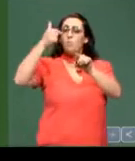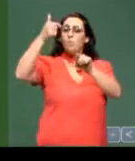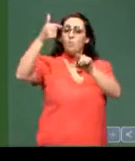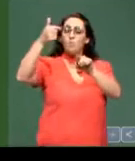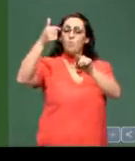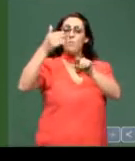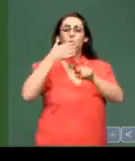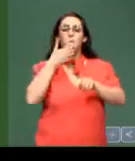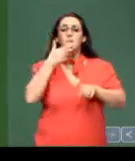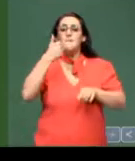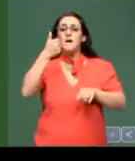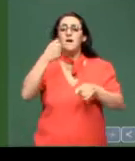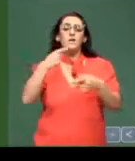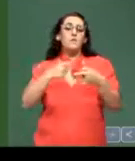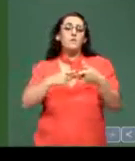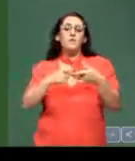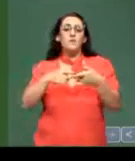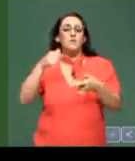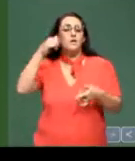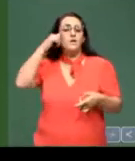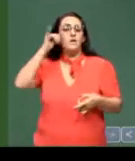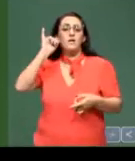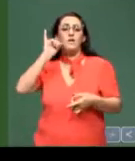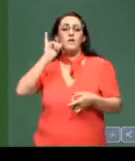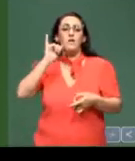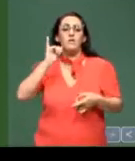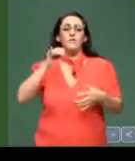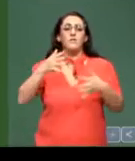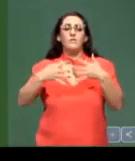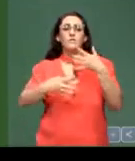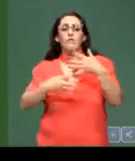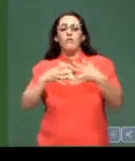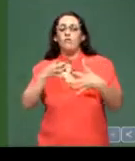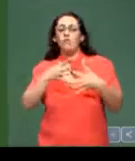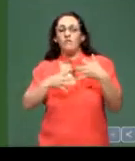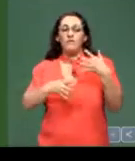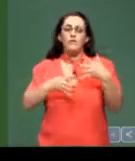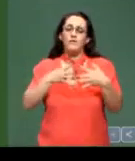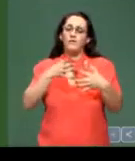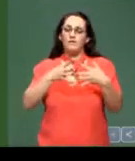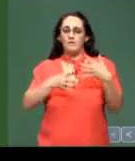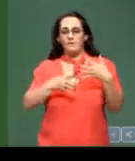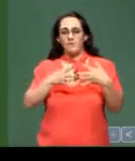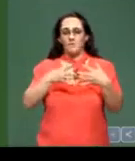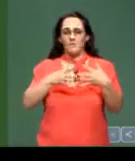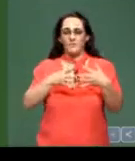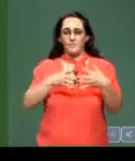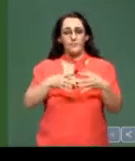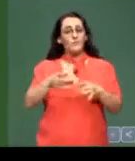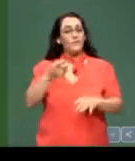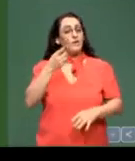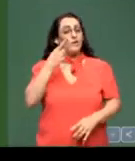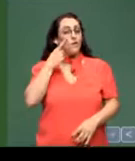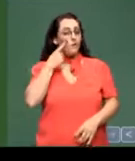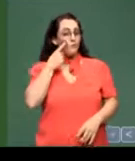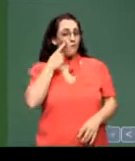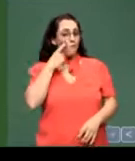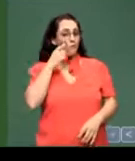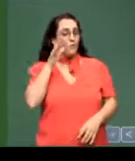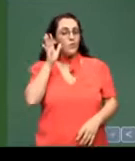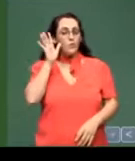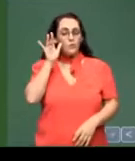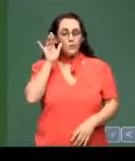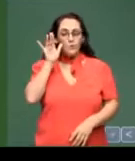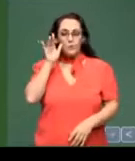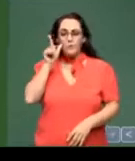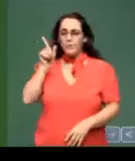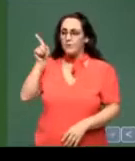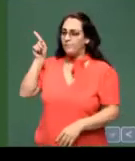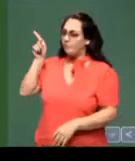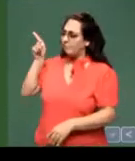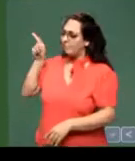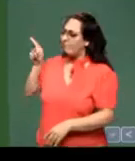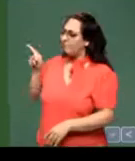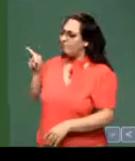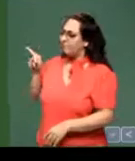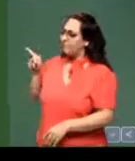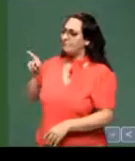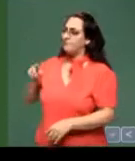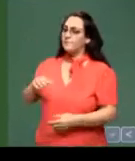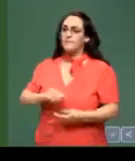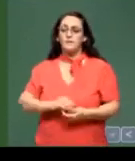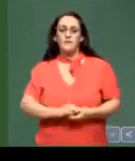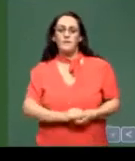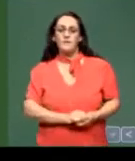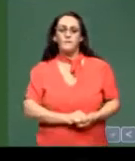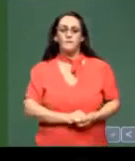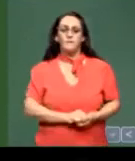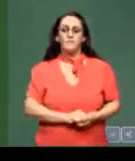para evitar confusão de sinal. Porque, olha que interessante essa observação aqui. Por exemplo, menos